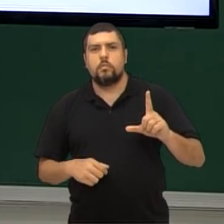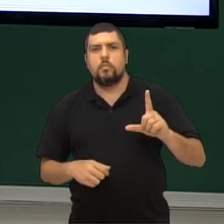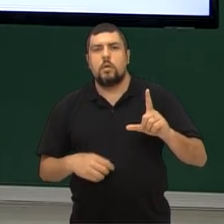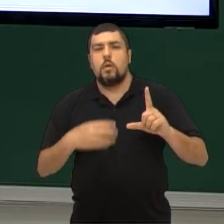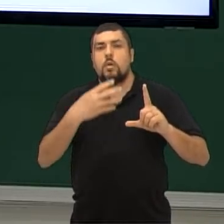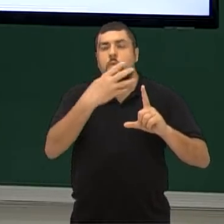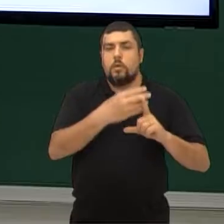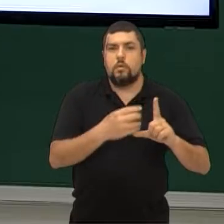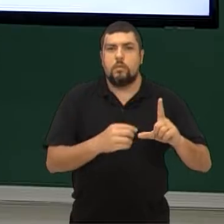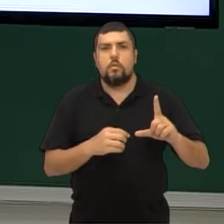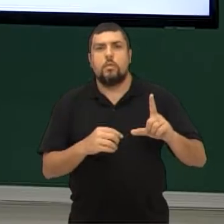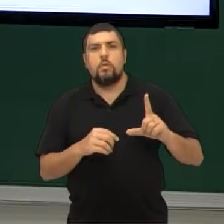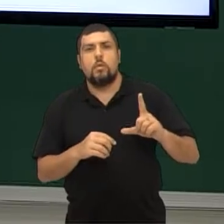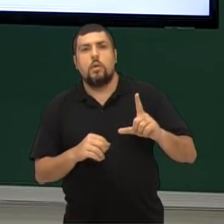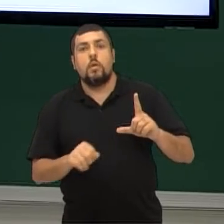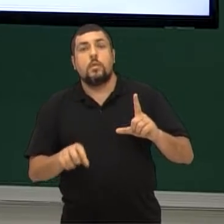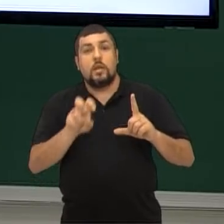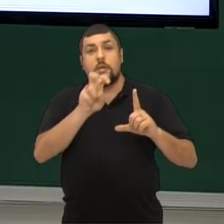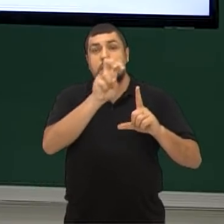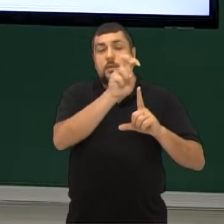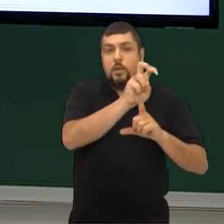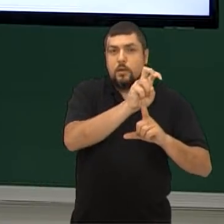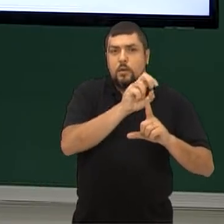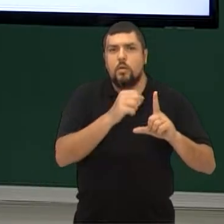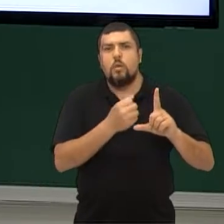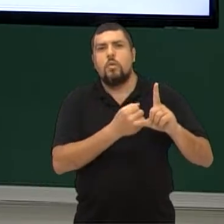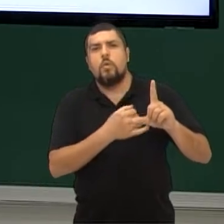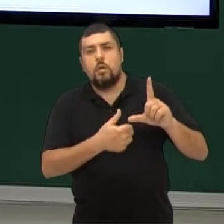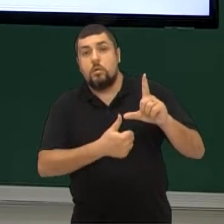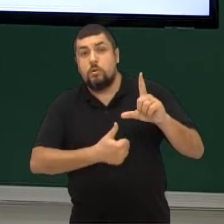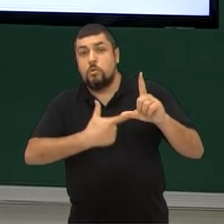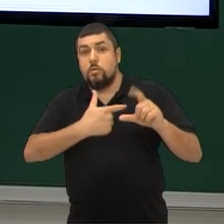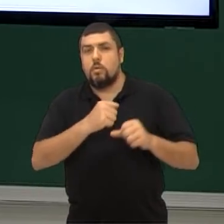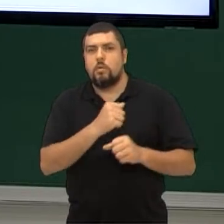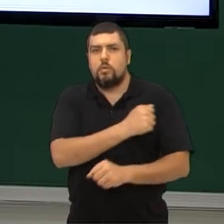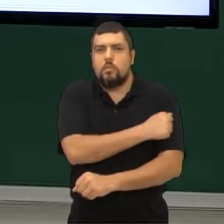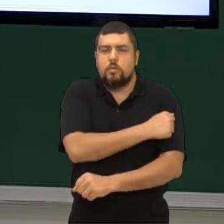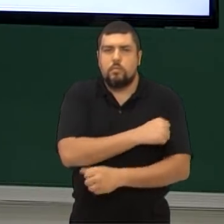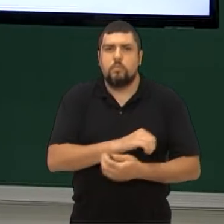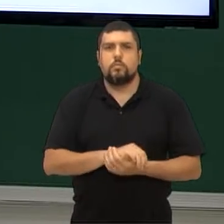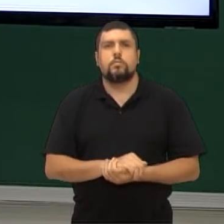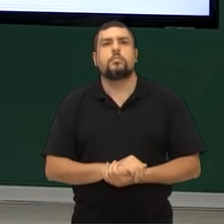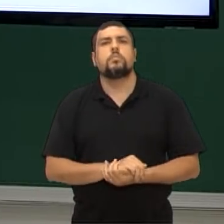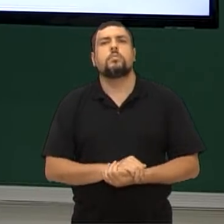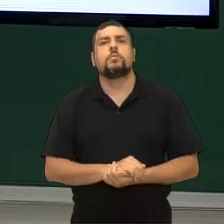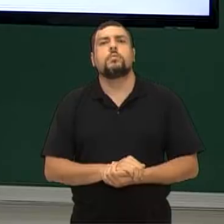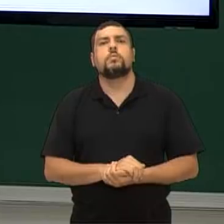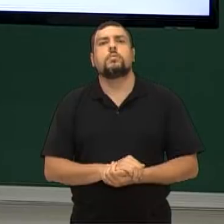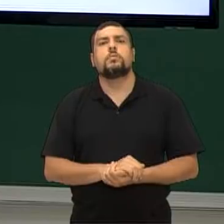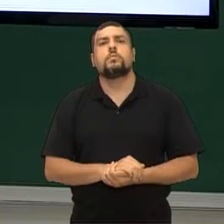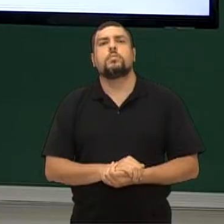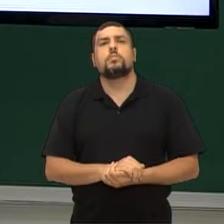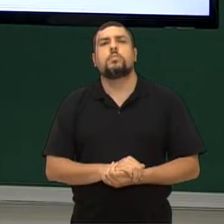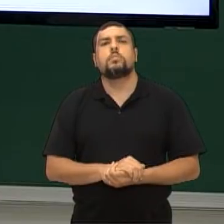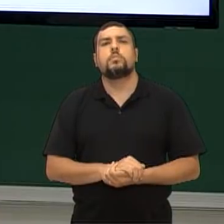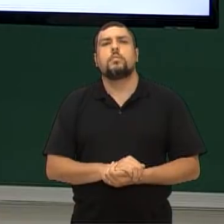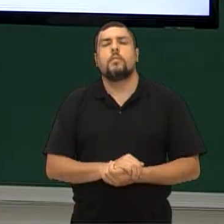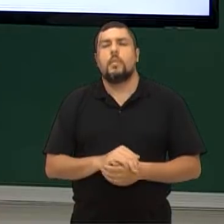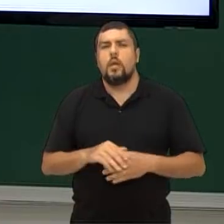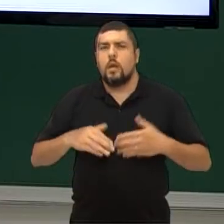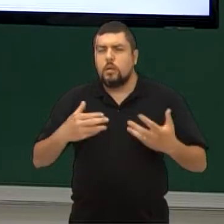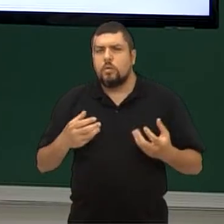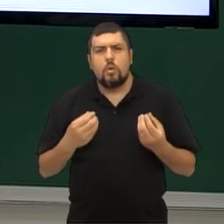E olha que incrível, 5 bilhetes foram comprados por 12 alunos. Então, 12 alunos compraram 5 bilhetes.